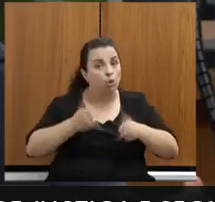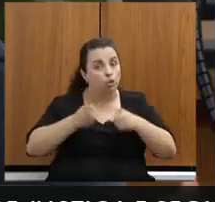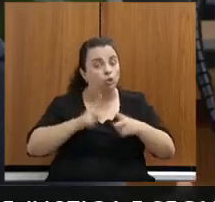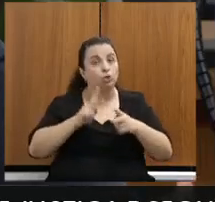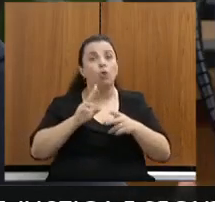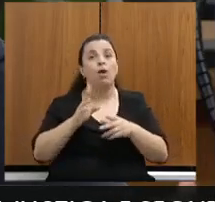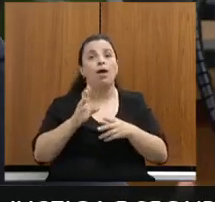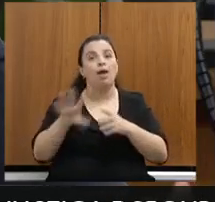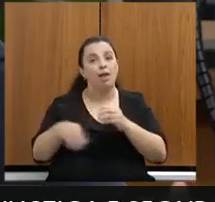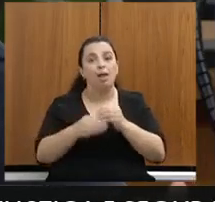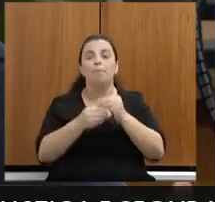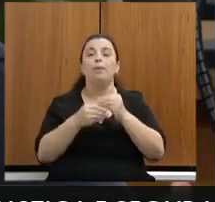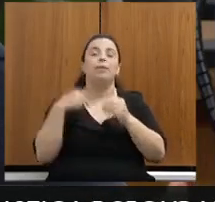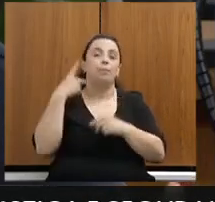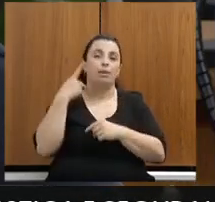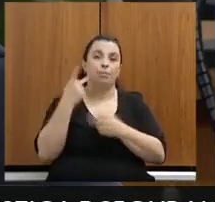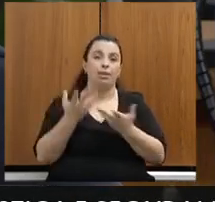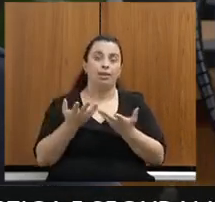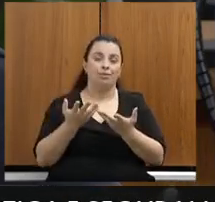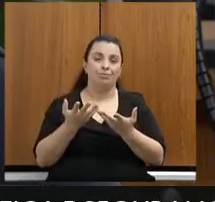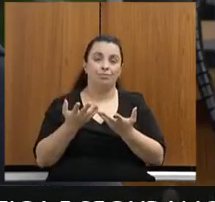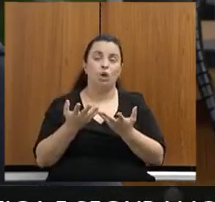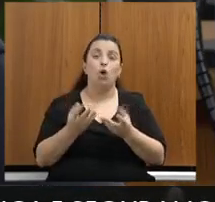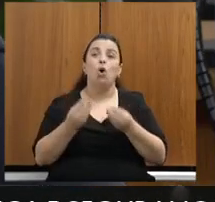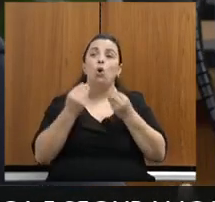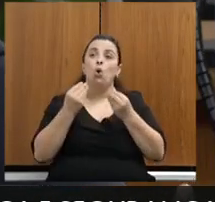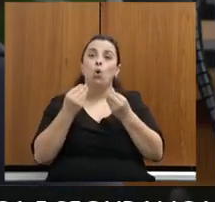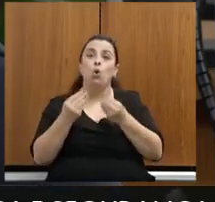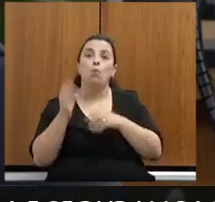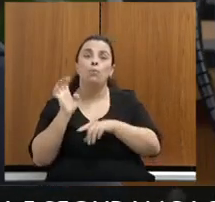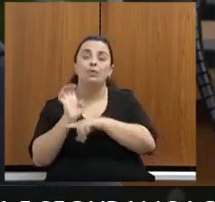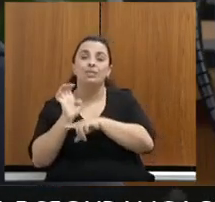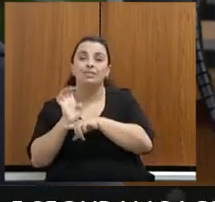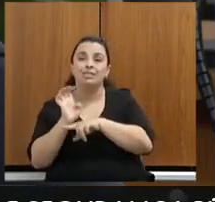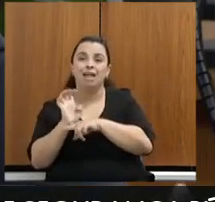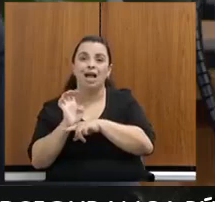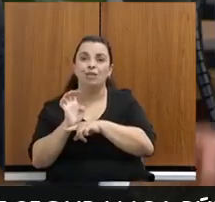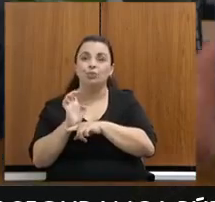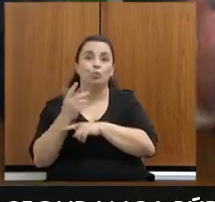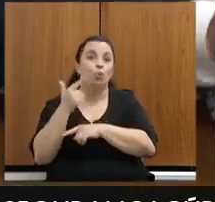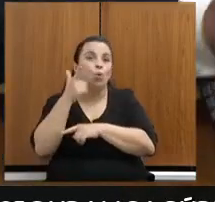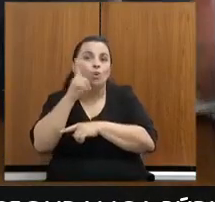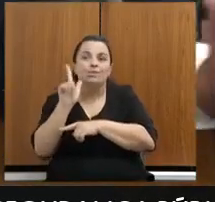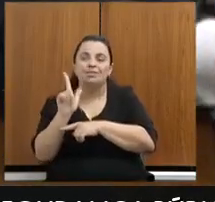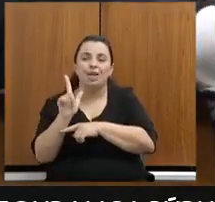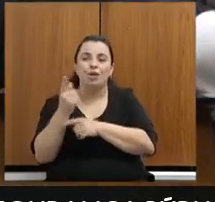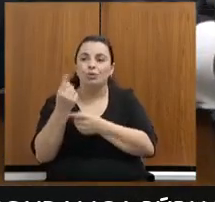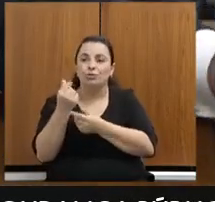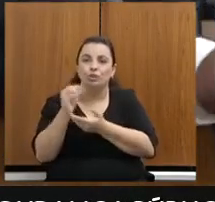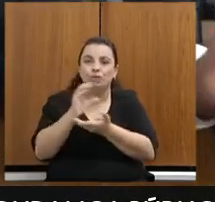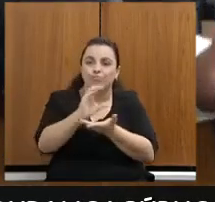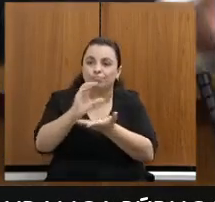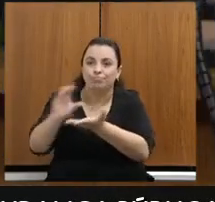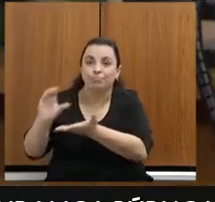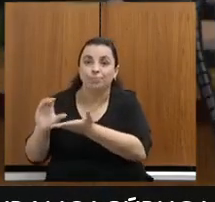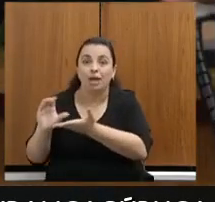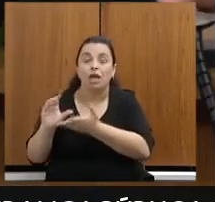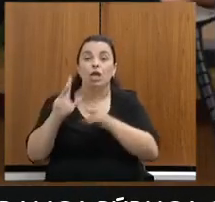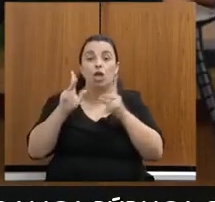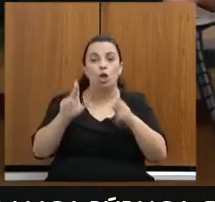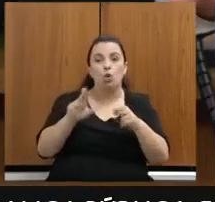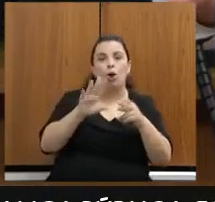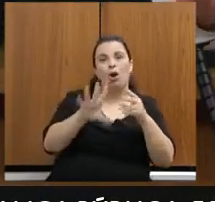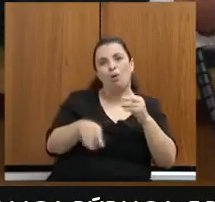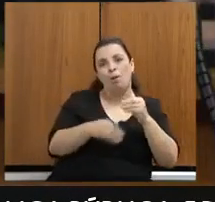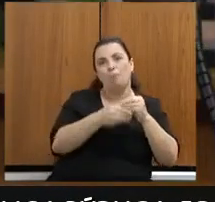o estado não consegue levar esse dinheiro para onde o parlamentar leva né ele tá falando aqui que vai dar não sei